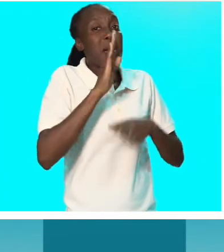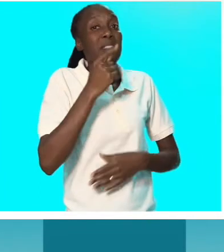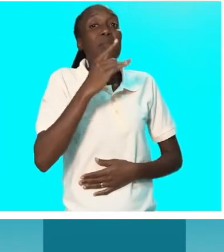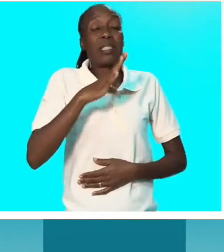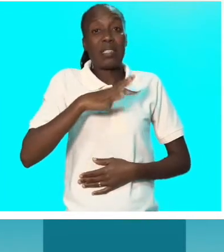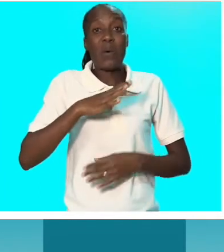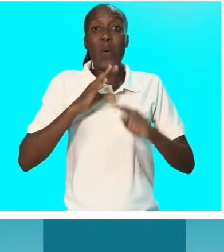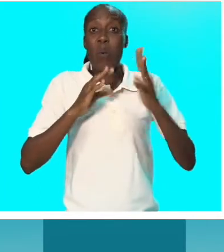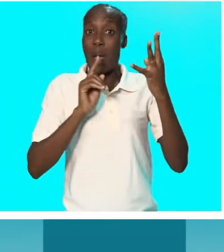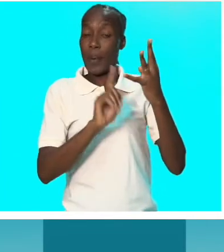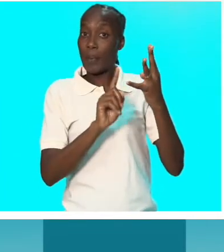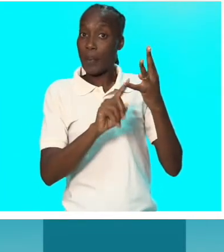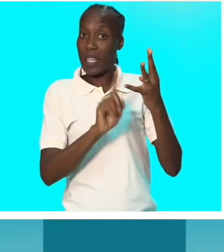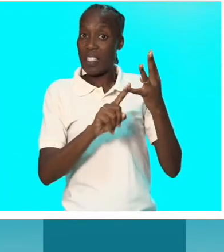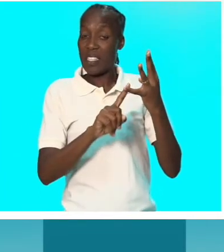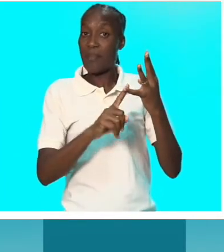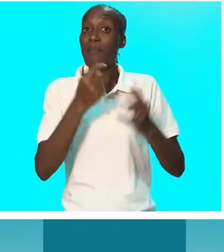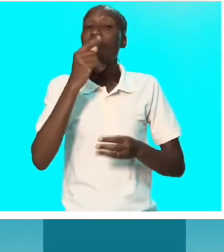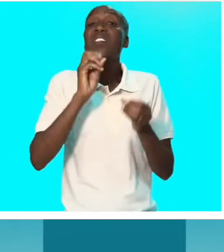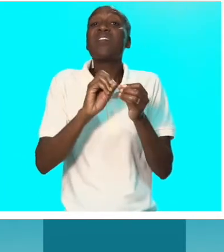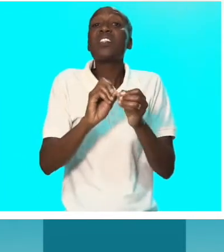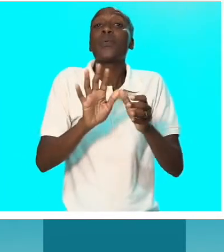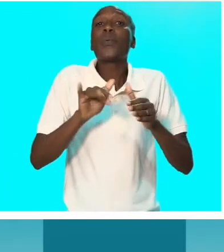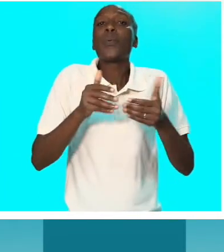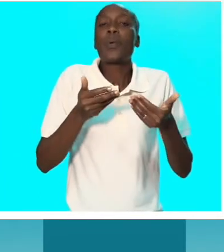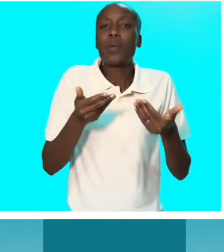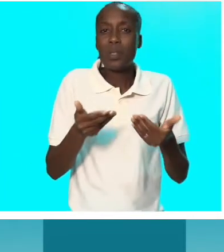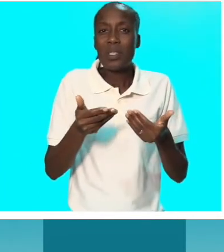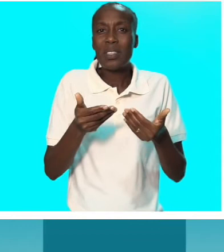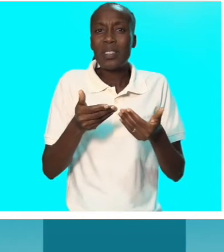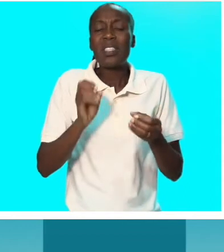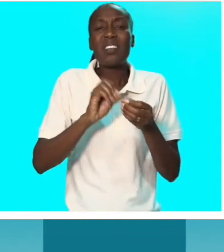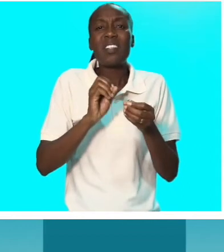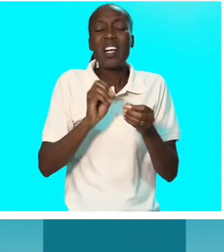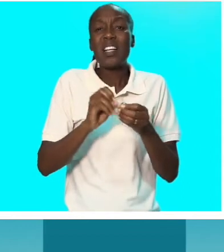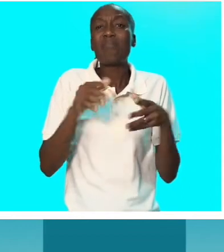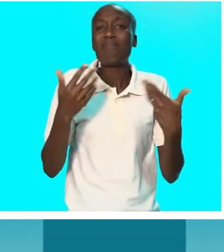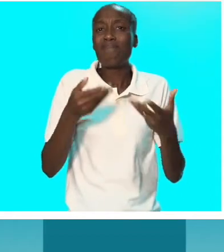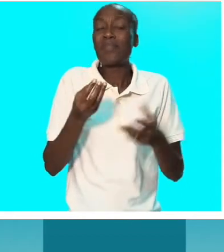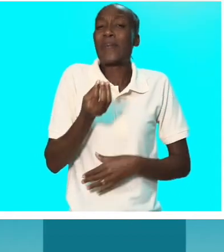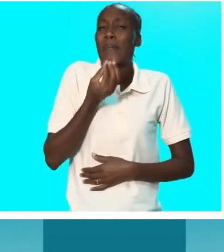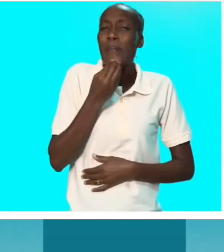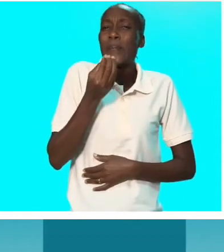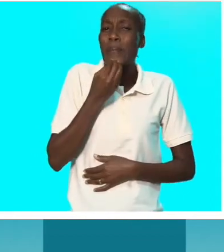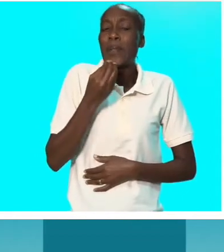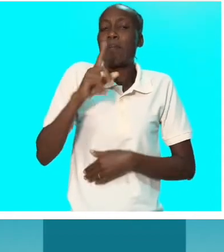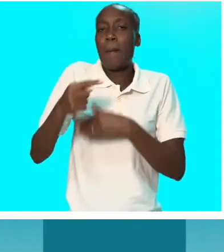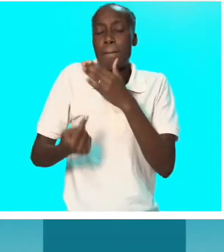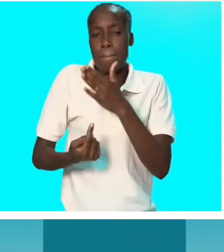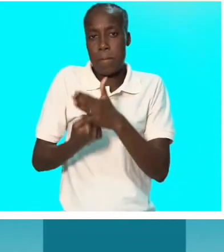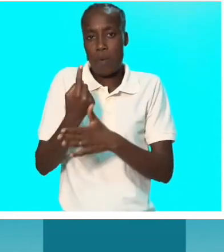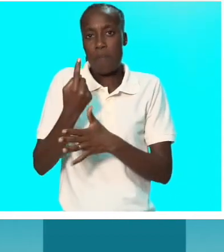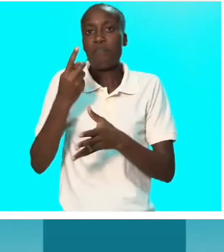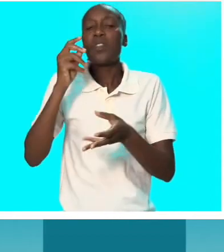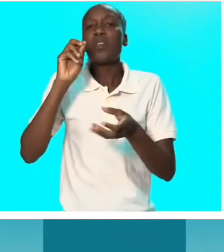muito. Portanto, o quarto sintoma é o consumo excessivo de alimentos, que